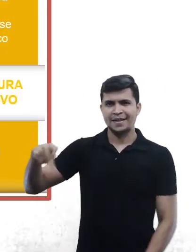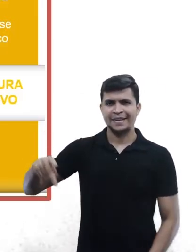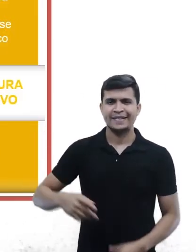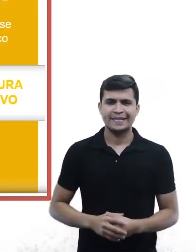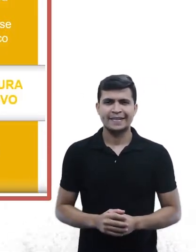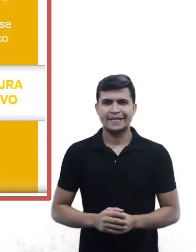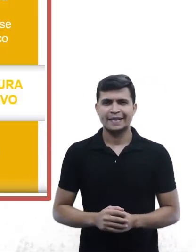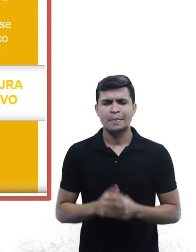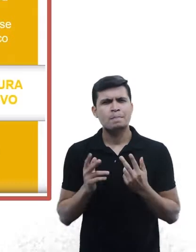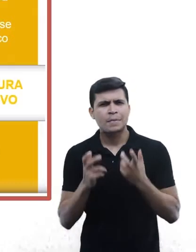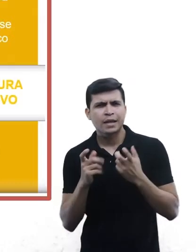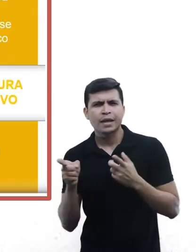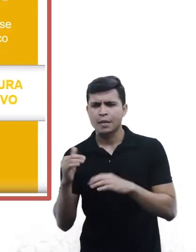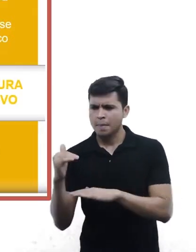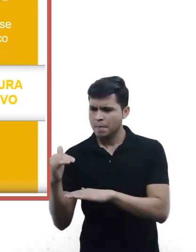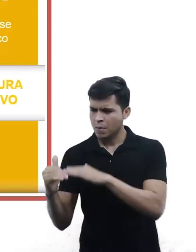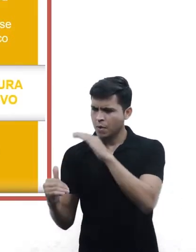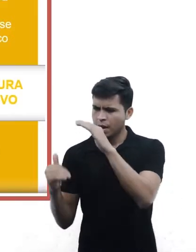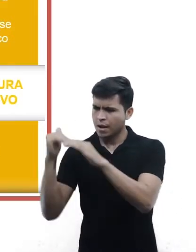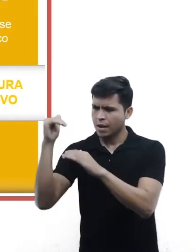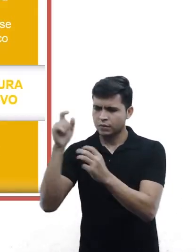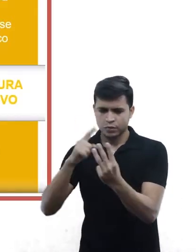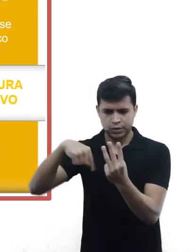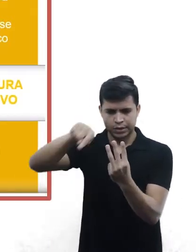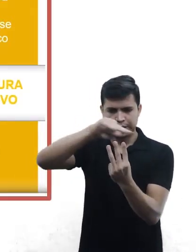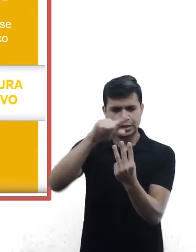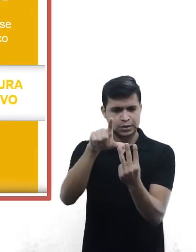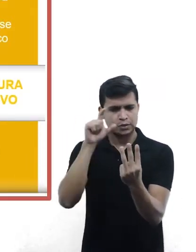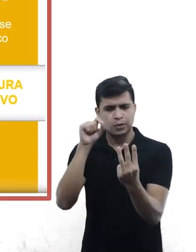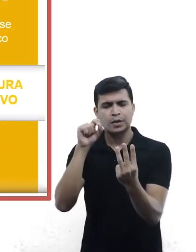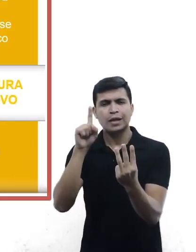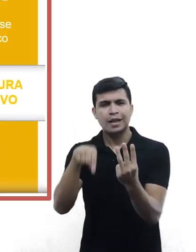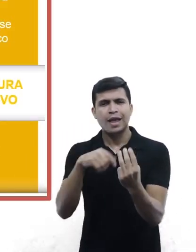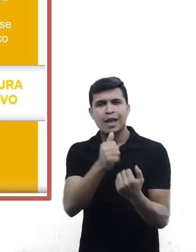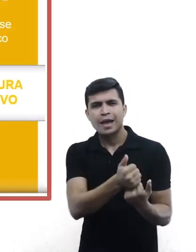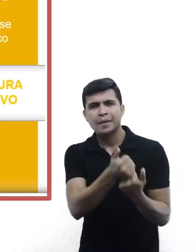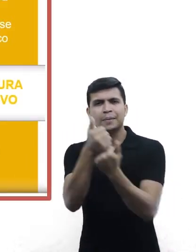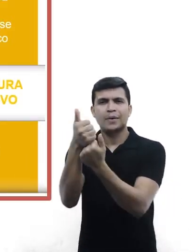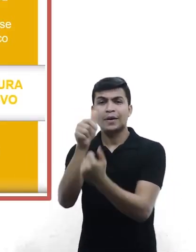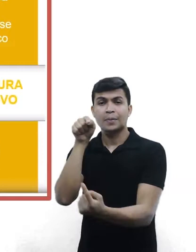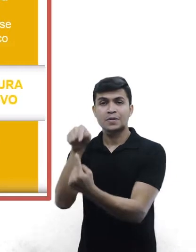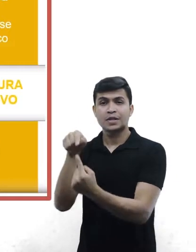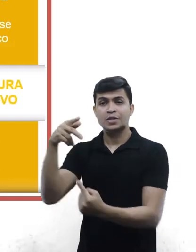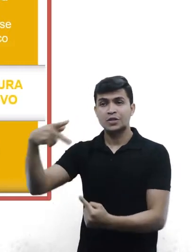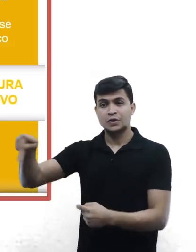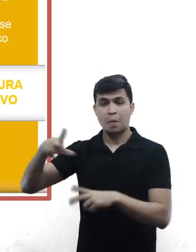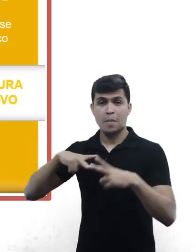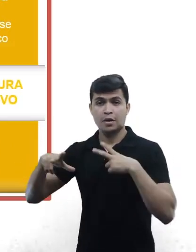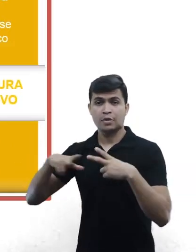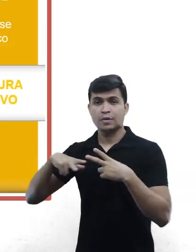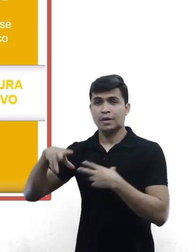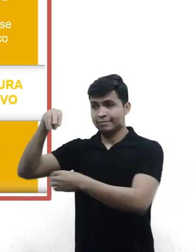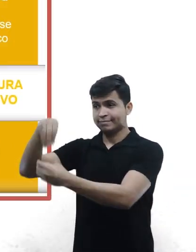mesmo. Veja que esse progresso no desenvolvimento das 3 competências escolhidas apoia claramente os